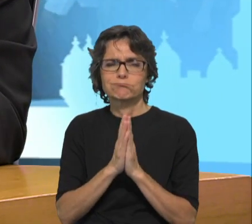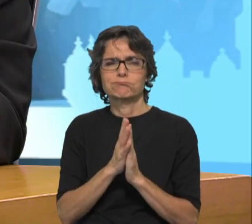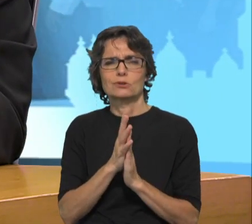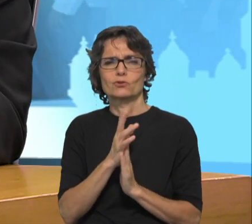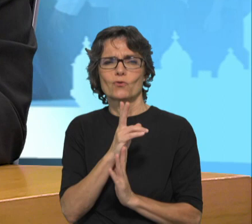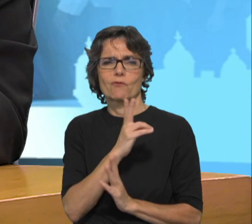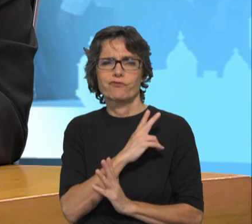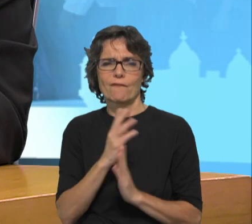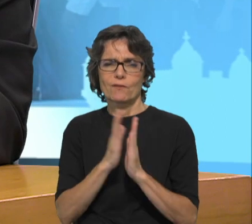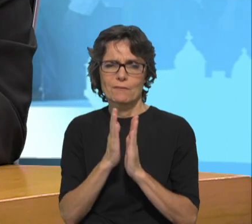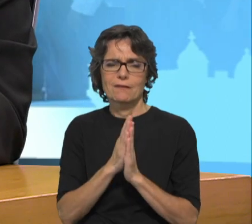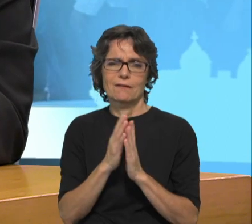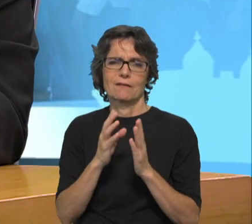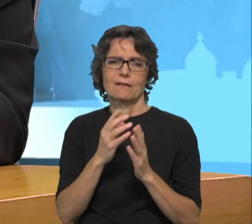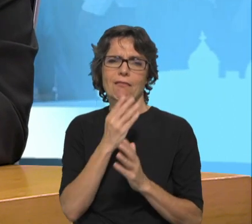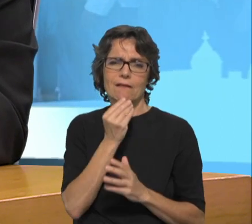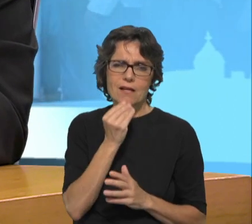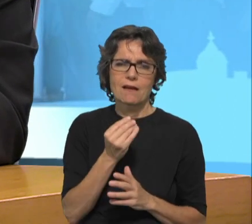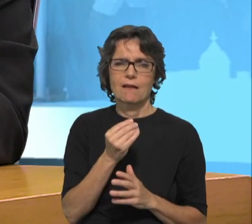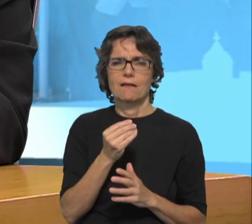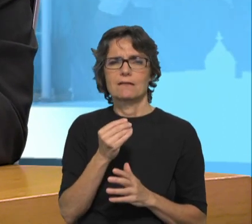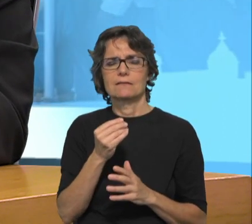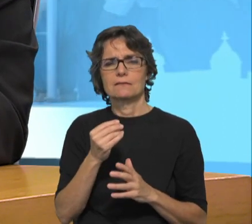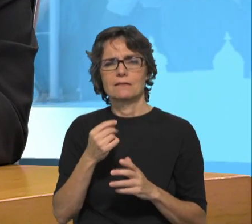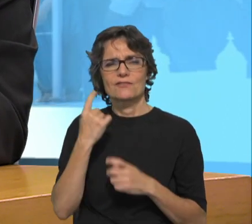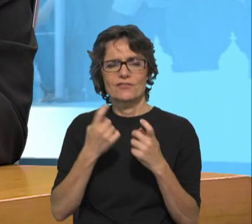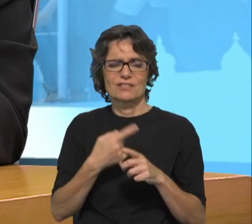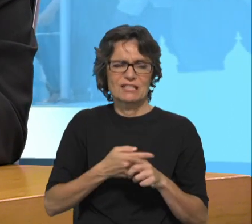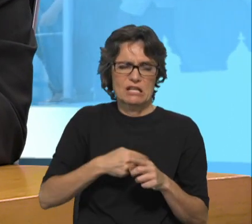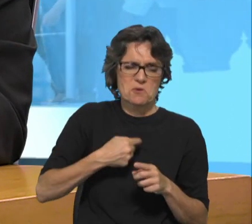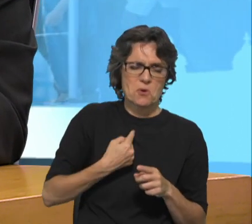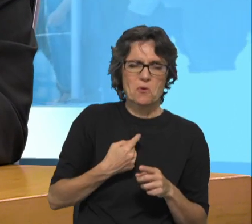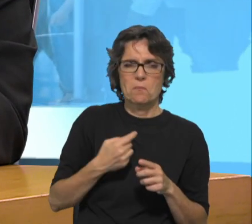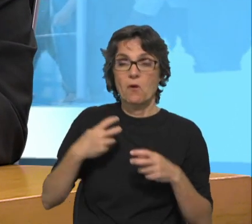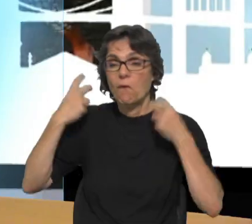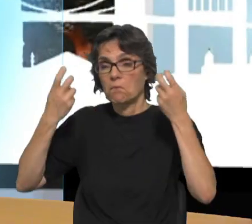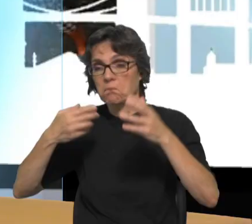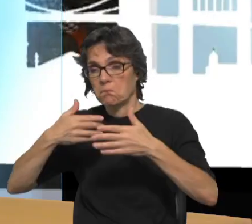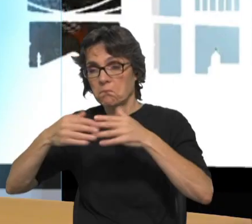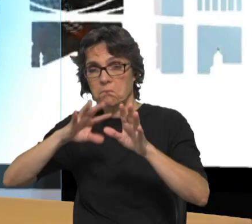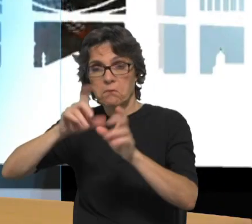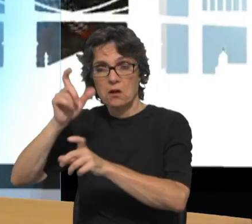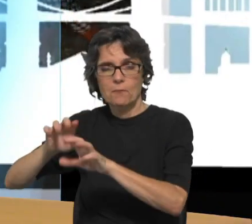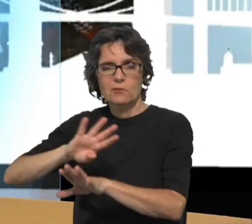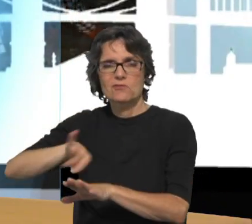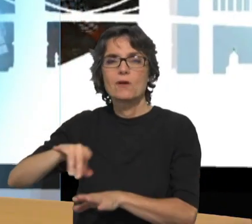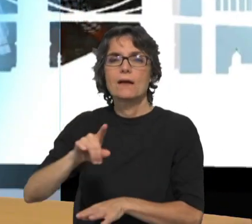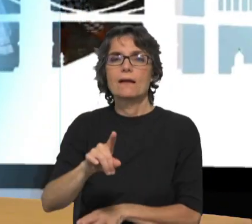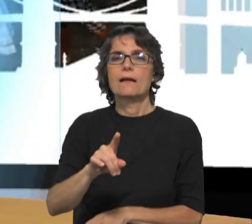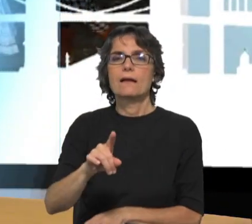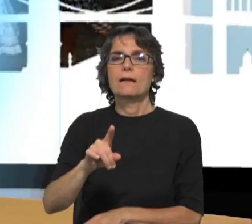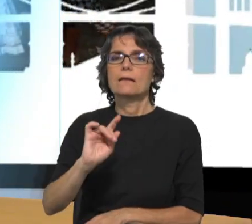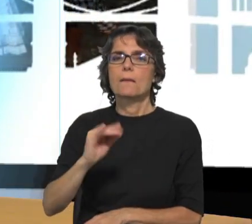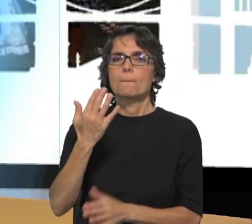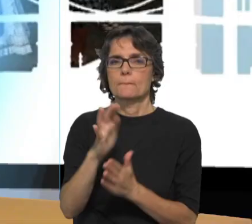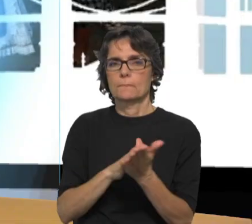mais os seus próprios interesses do que o interesse das ovelhas. É interessante como, na primeira leitura, Jeremias nos dizia que